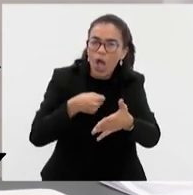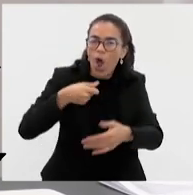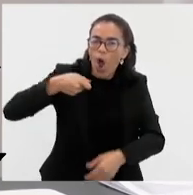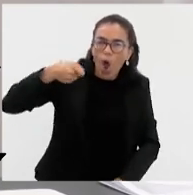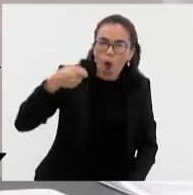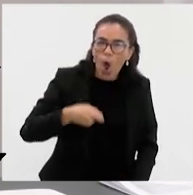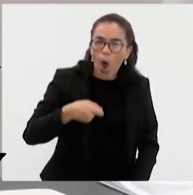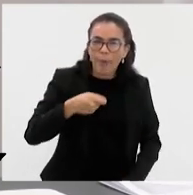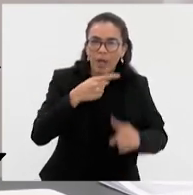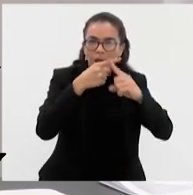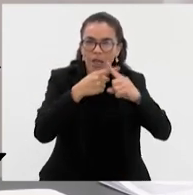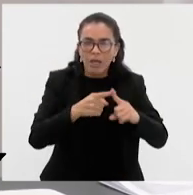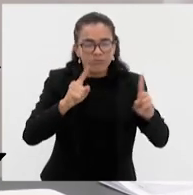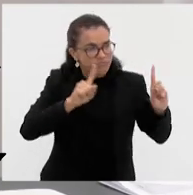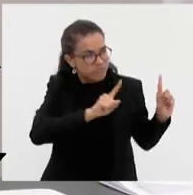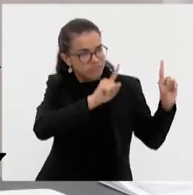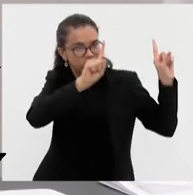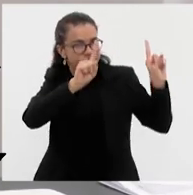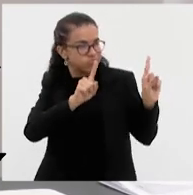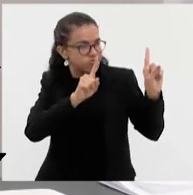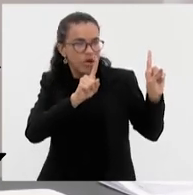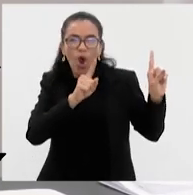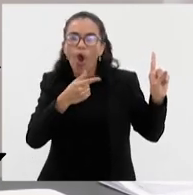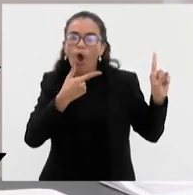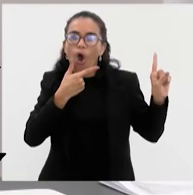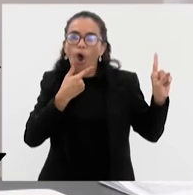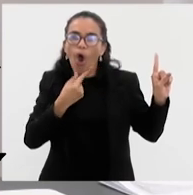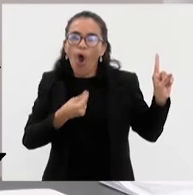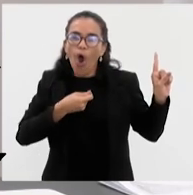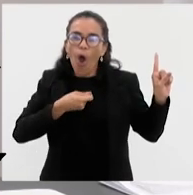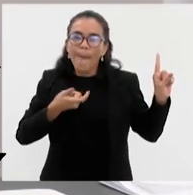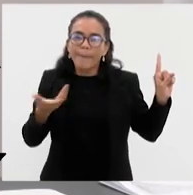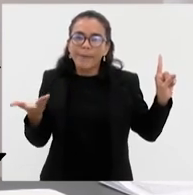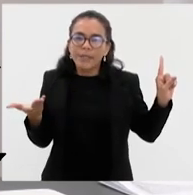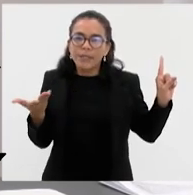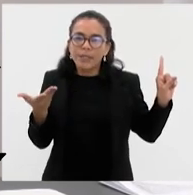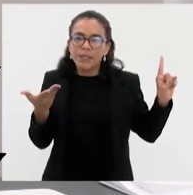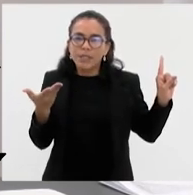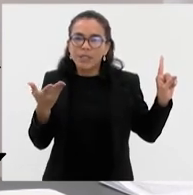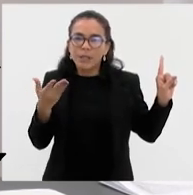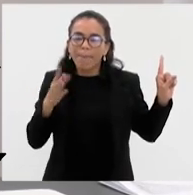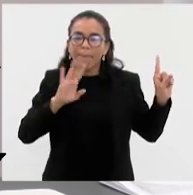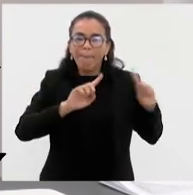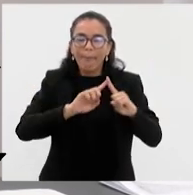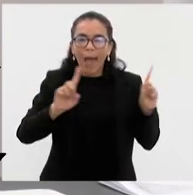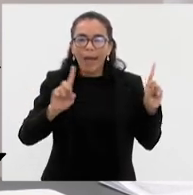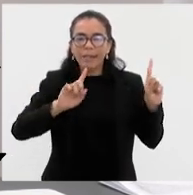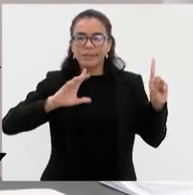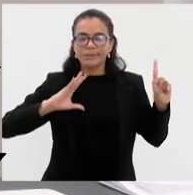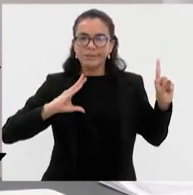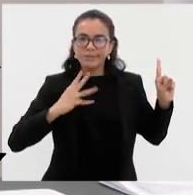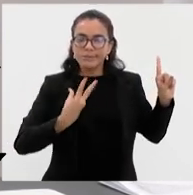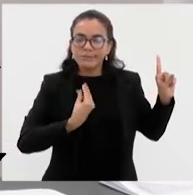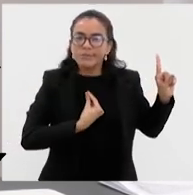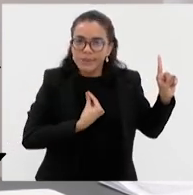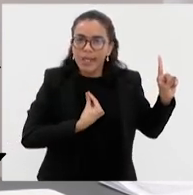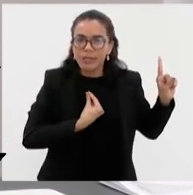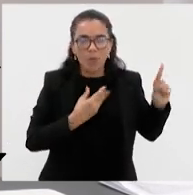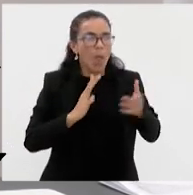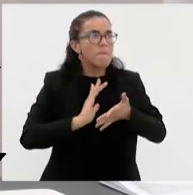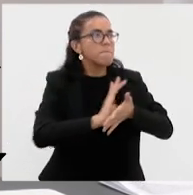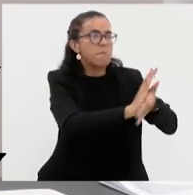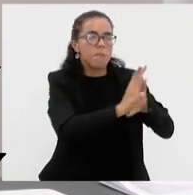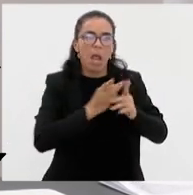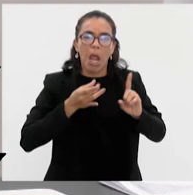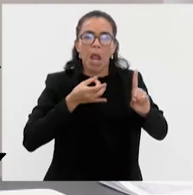obrigadas a competir com homens do sexo masculino, que se entendem mulheres, ou seja, mulheres trans, e aqui nenhum preconceito quanto